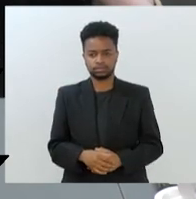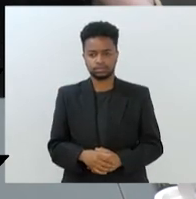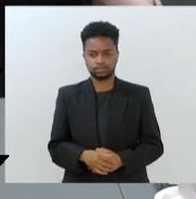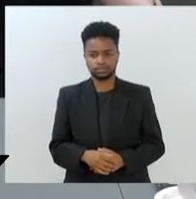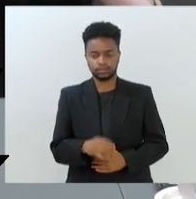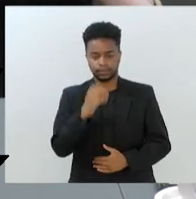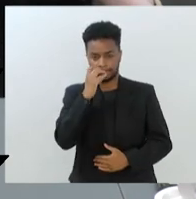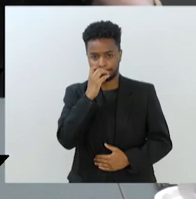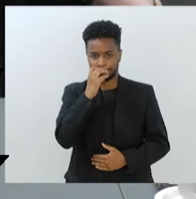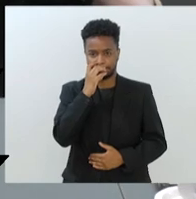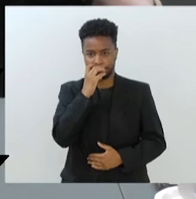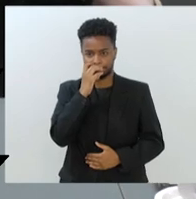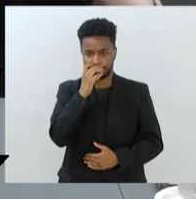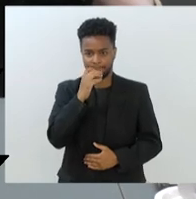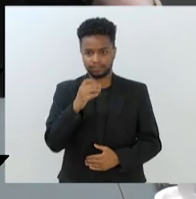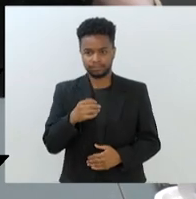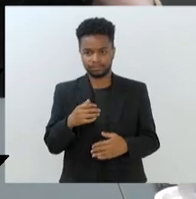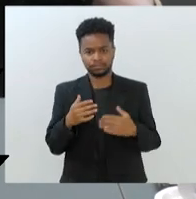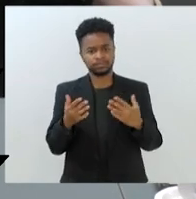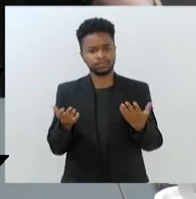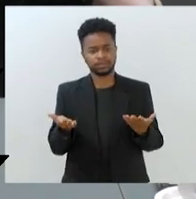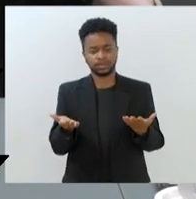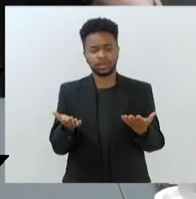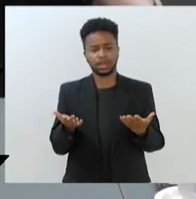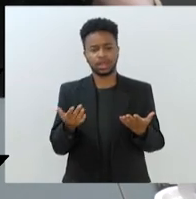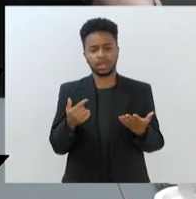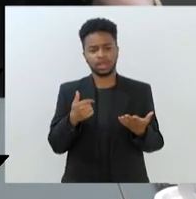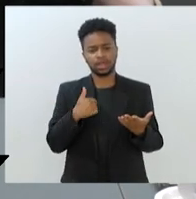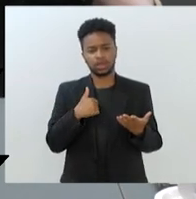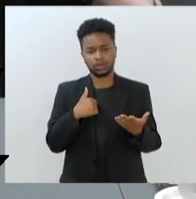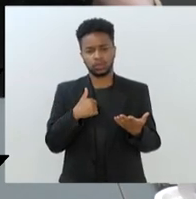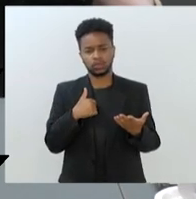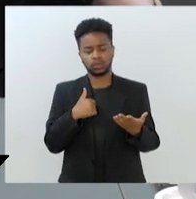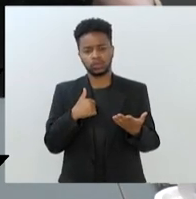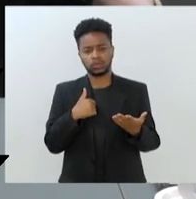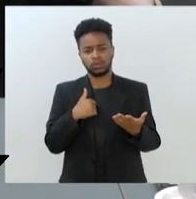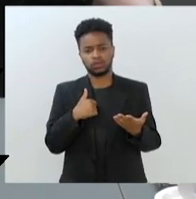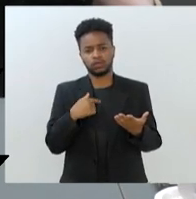a distinção. É o que... Como eu fui